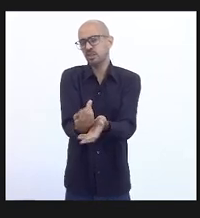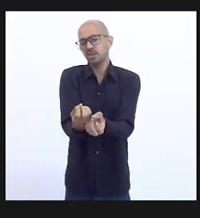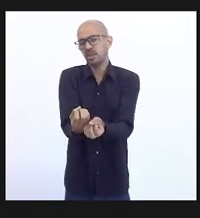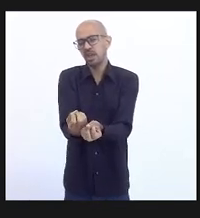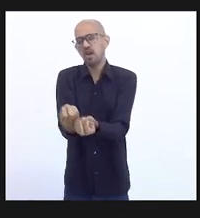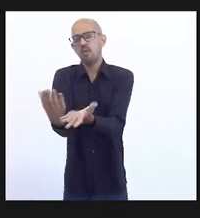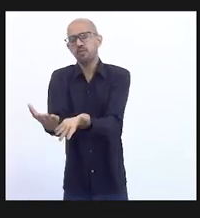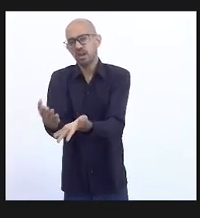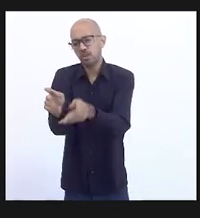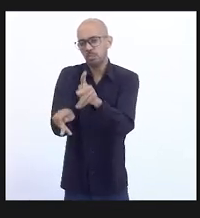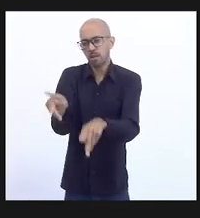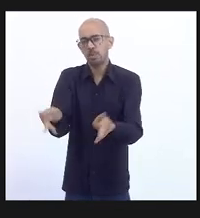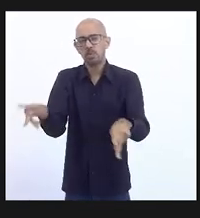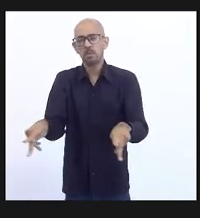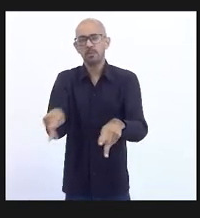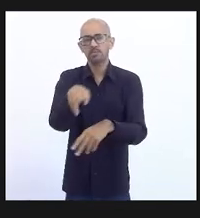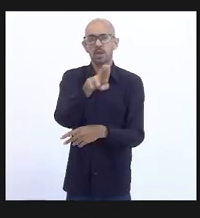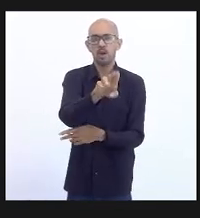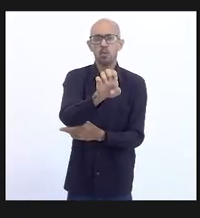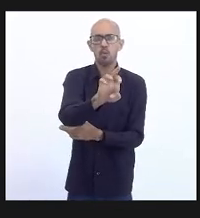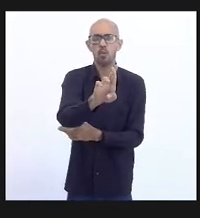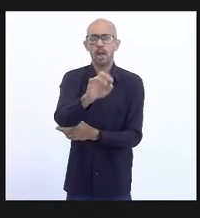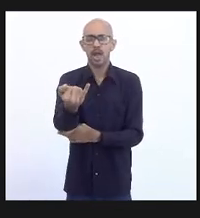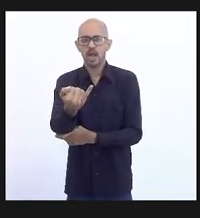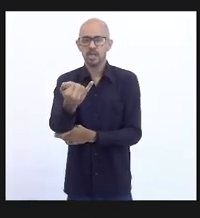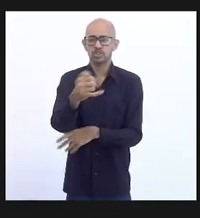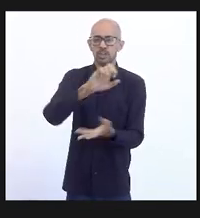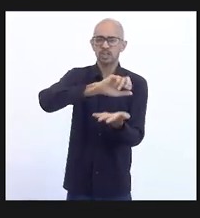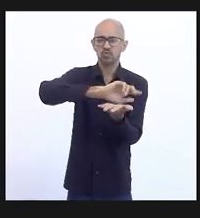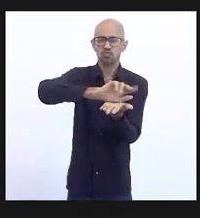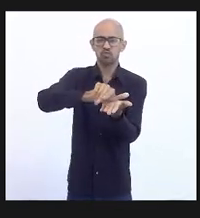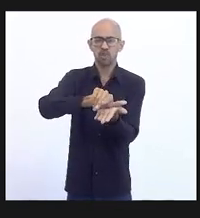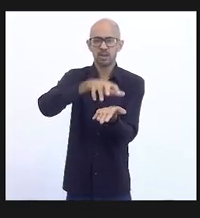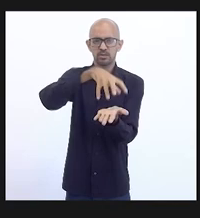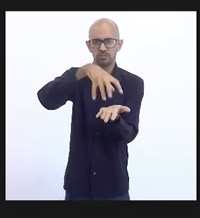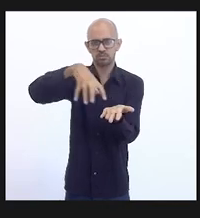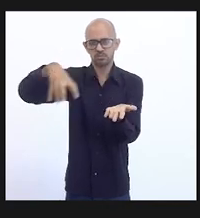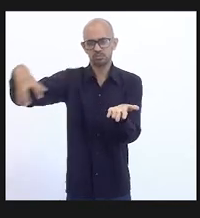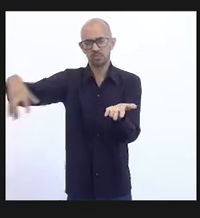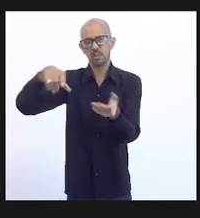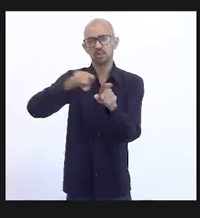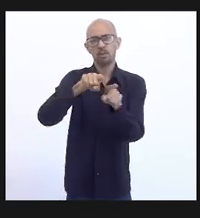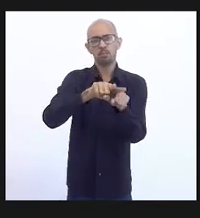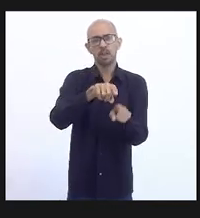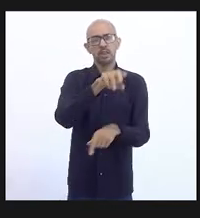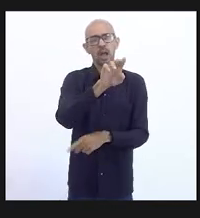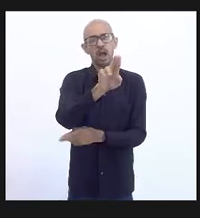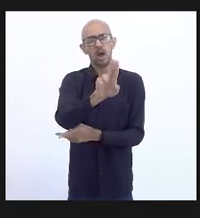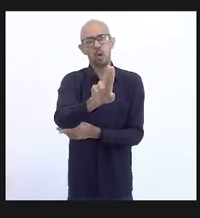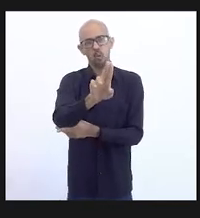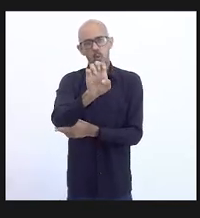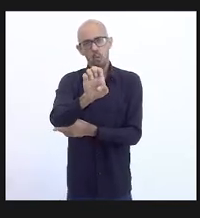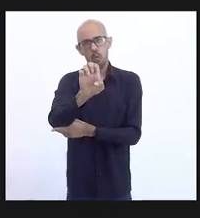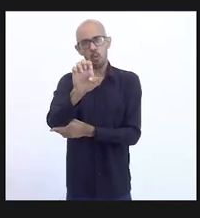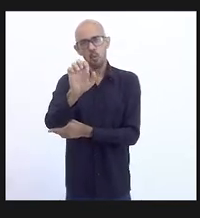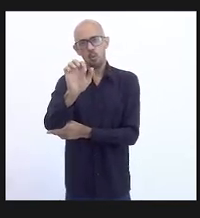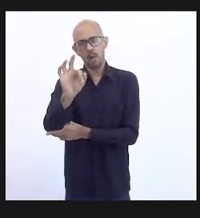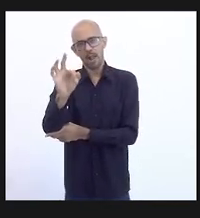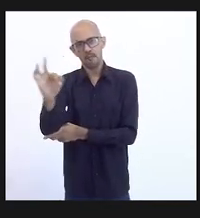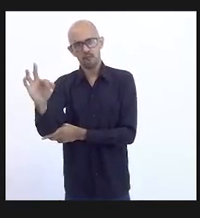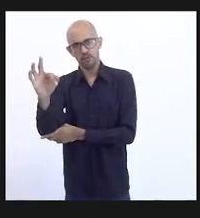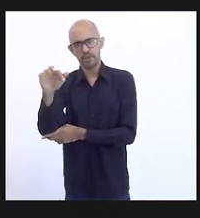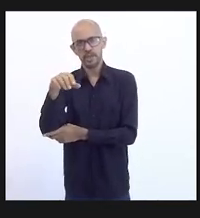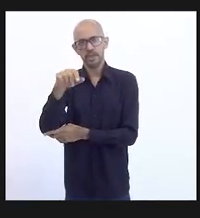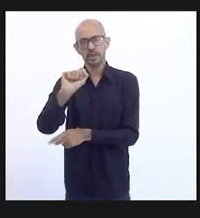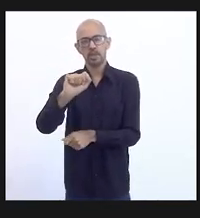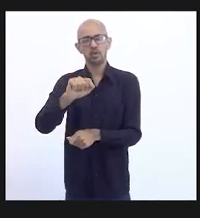ofertado através da UERJ nas suas diferentes unidades e através da UENF no Norte Fluminense. Então, a gente se convenceu